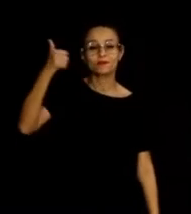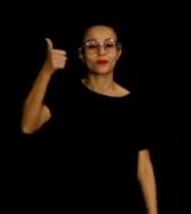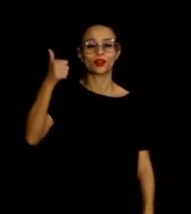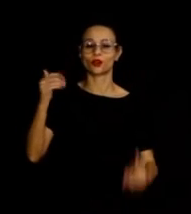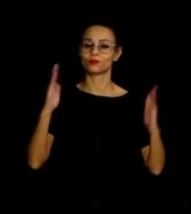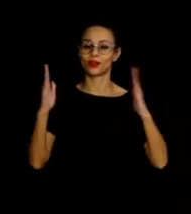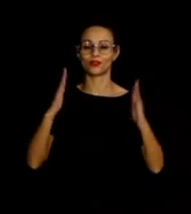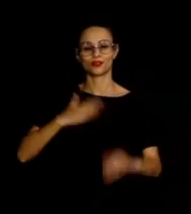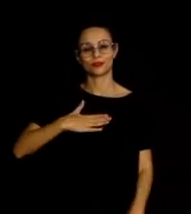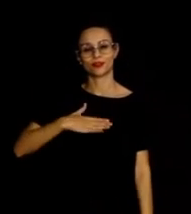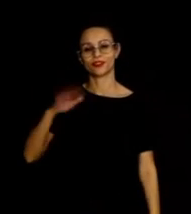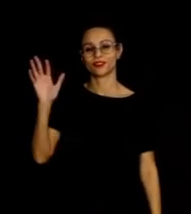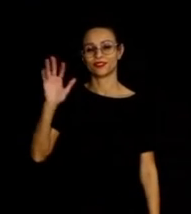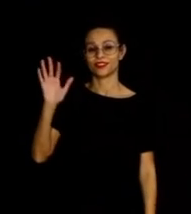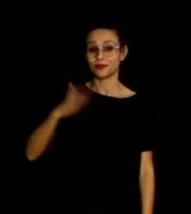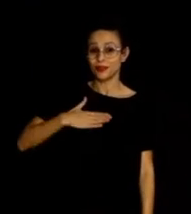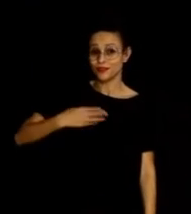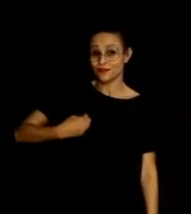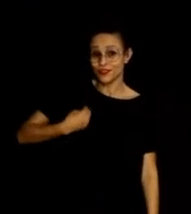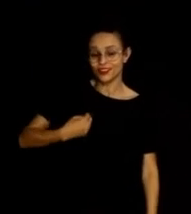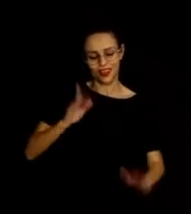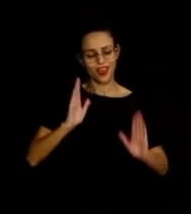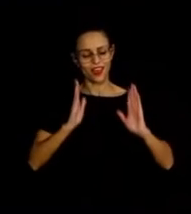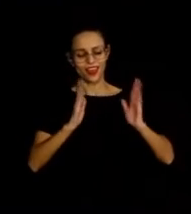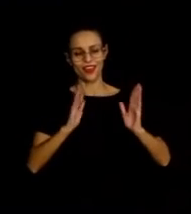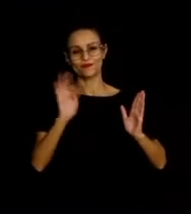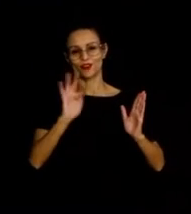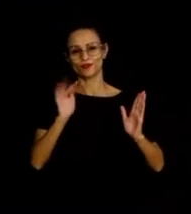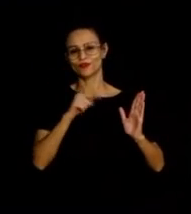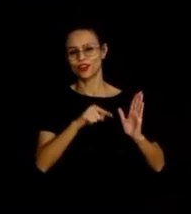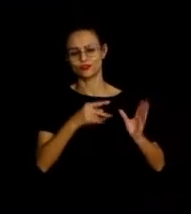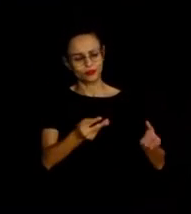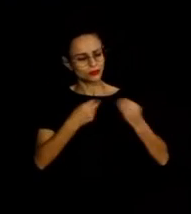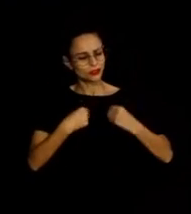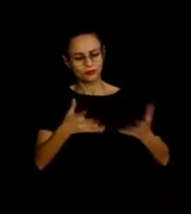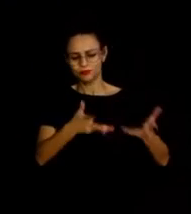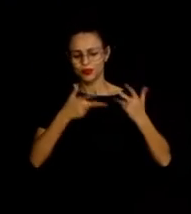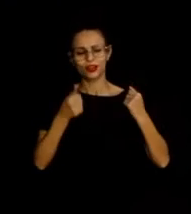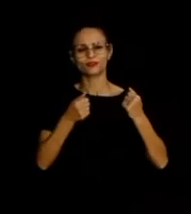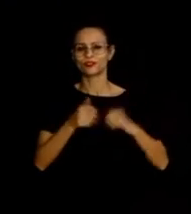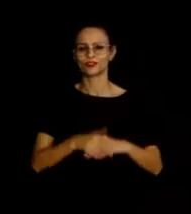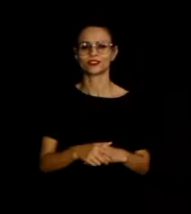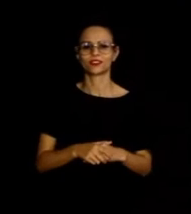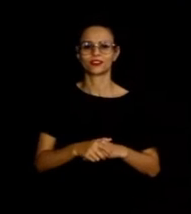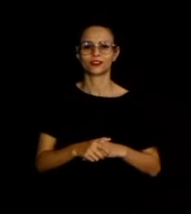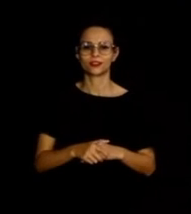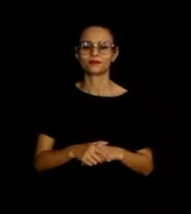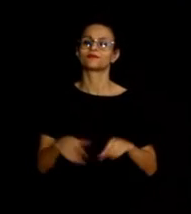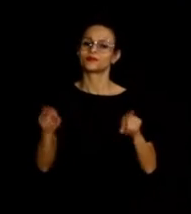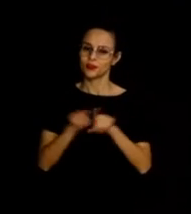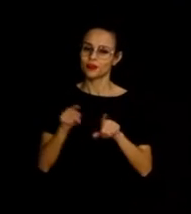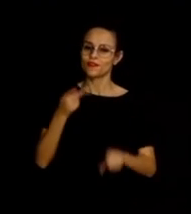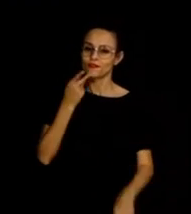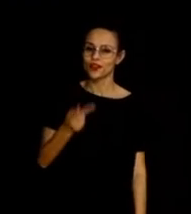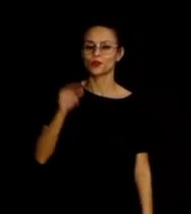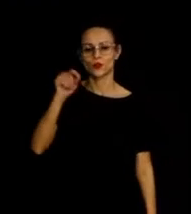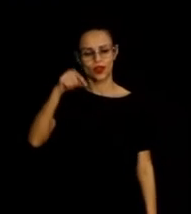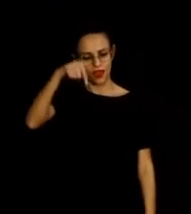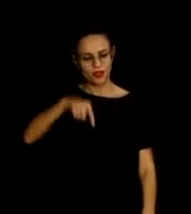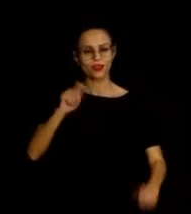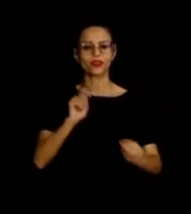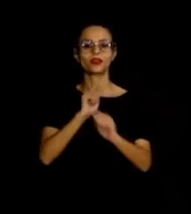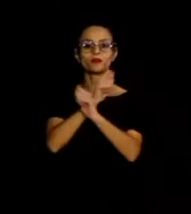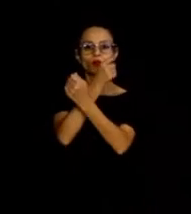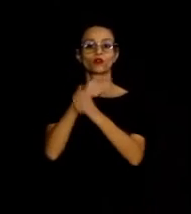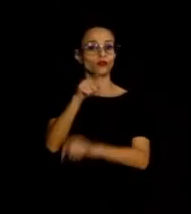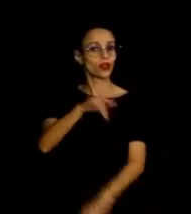períodos a minha faculdade da minha vida na verdade foi a faculdade a faculdade Espetacular é eu também falo e aqui dentro